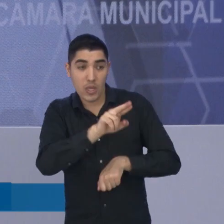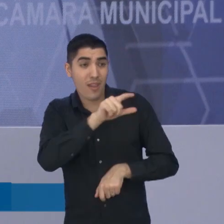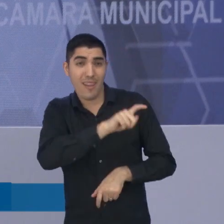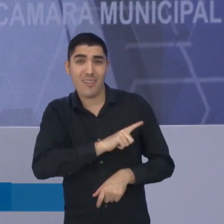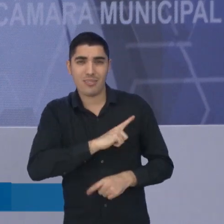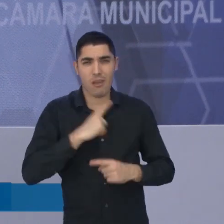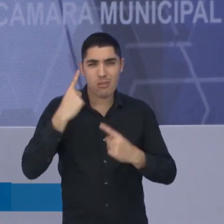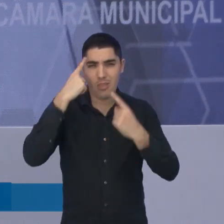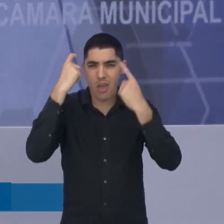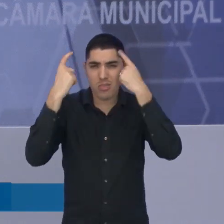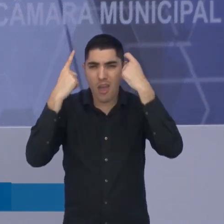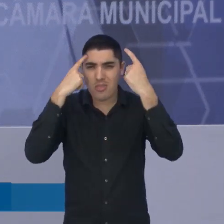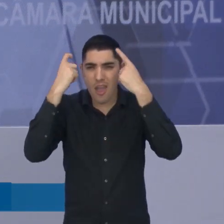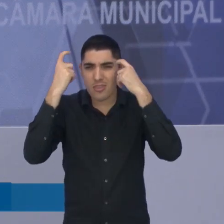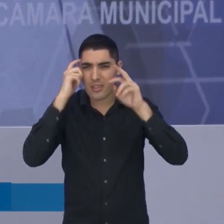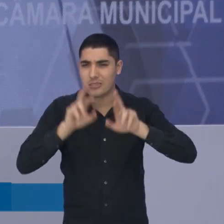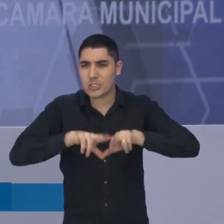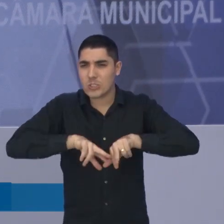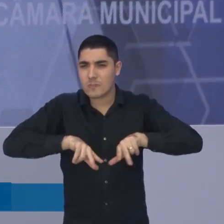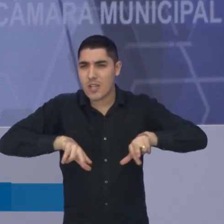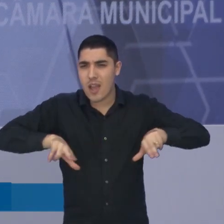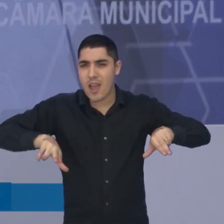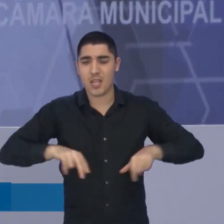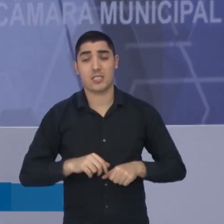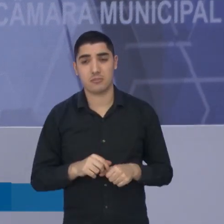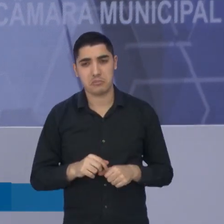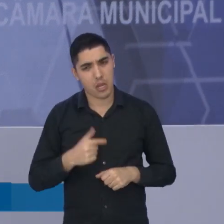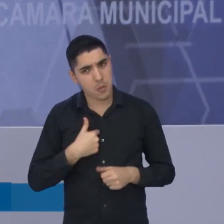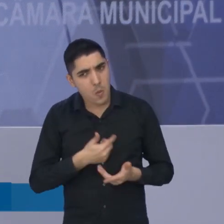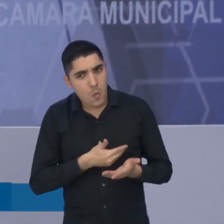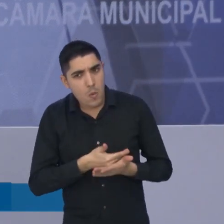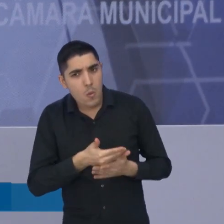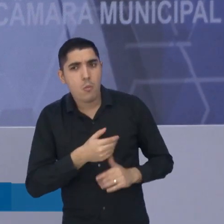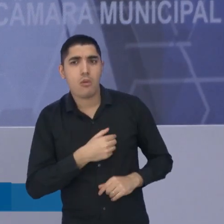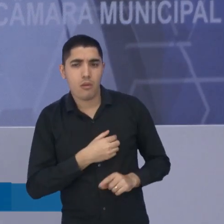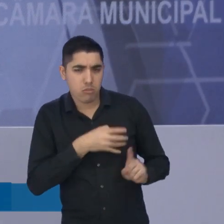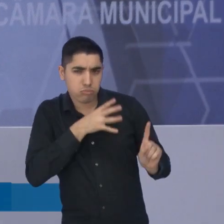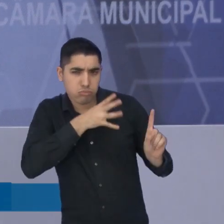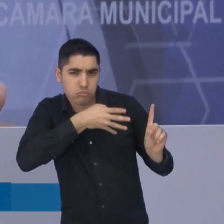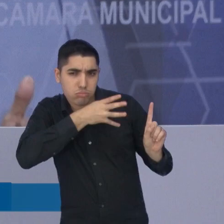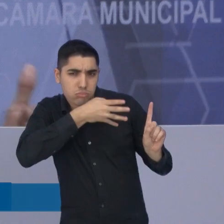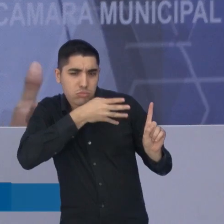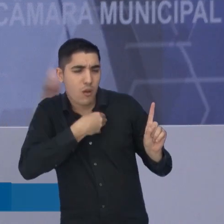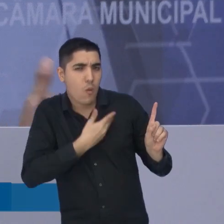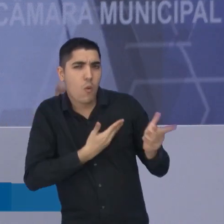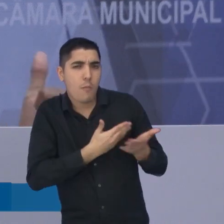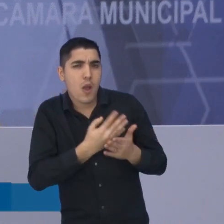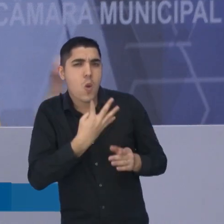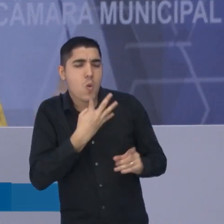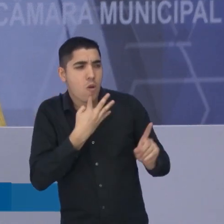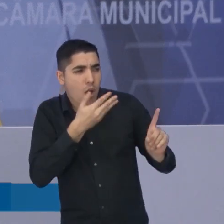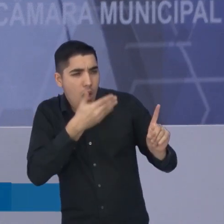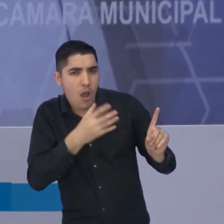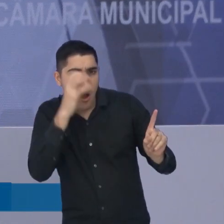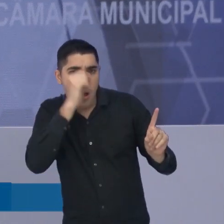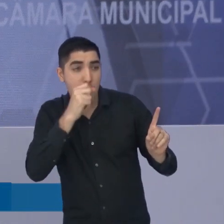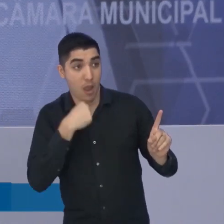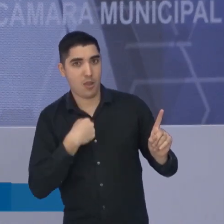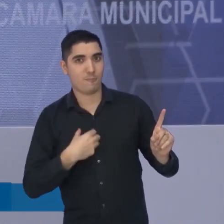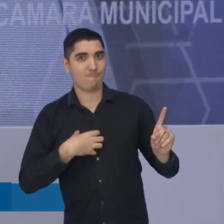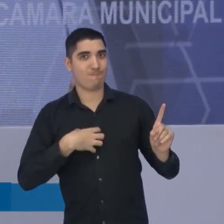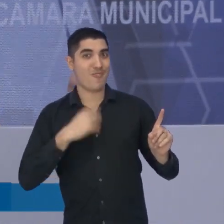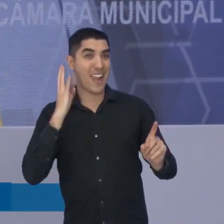novas frentes. E eu comecei a conhecê-lo assim de longe e dizia, legal, ele vai me orientar meu